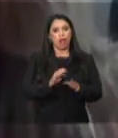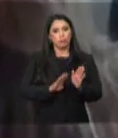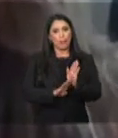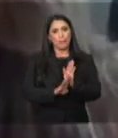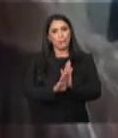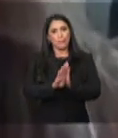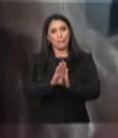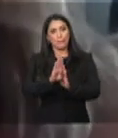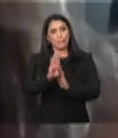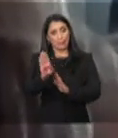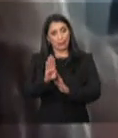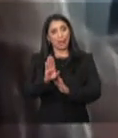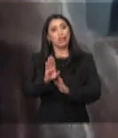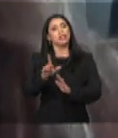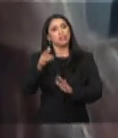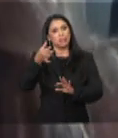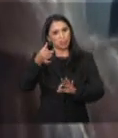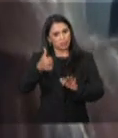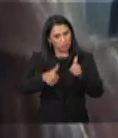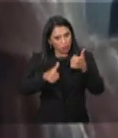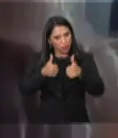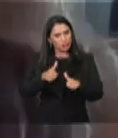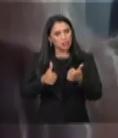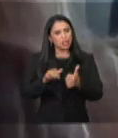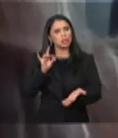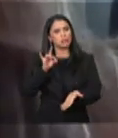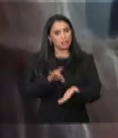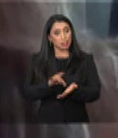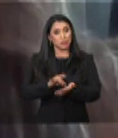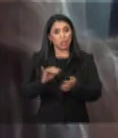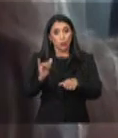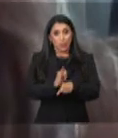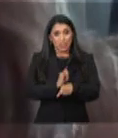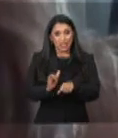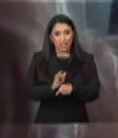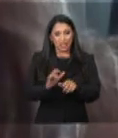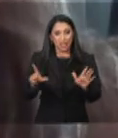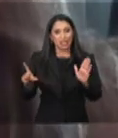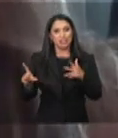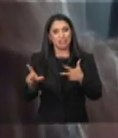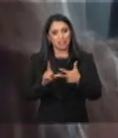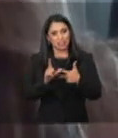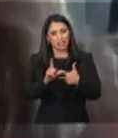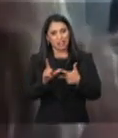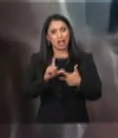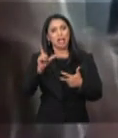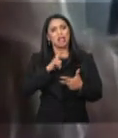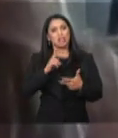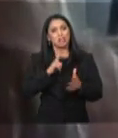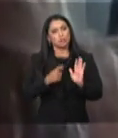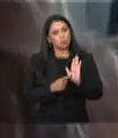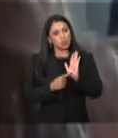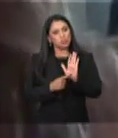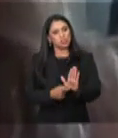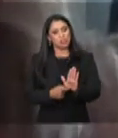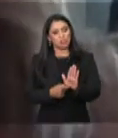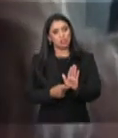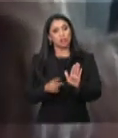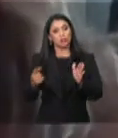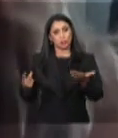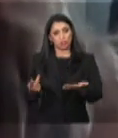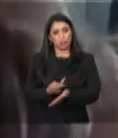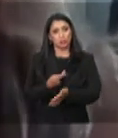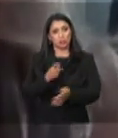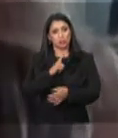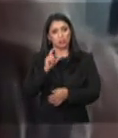dados são subnotificados logo a relevância entre ar estratégias legislações para uma política efetiva a esse fenômeno